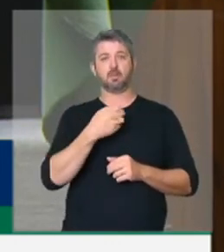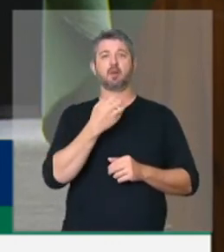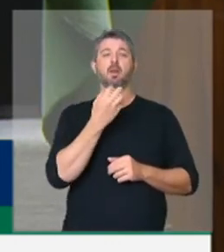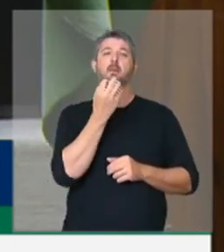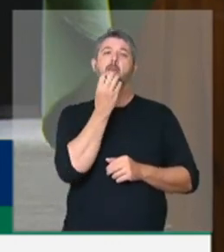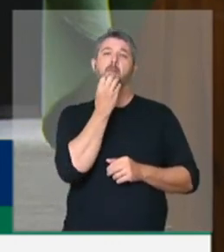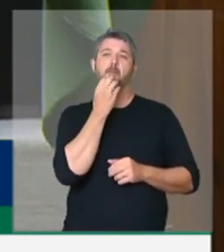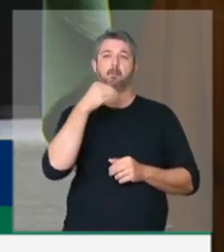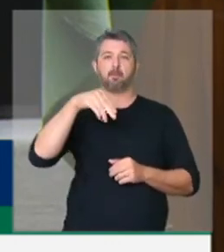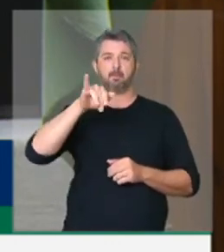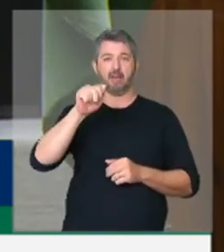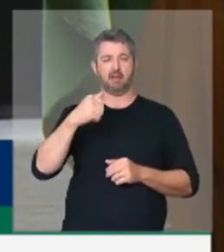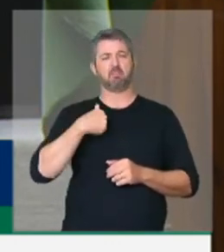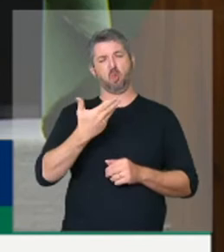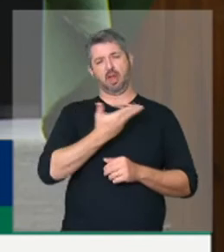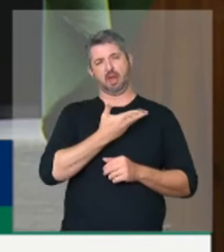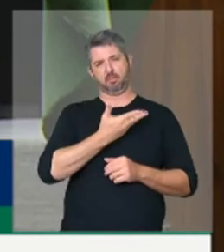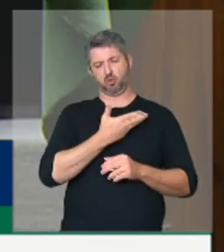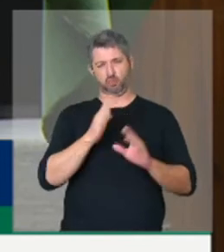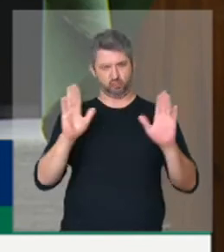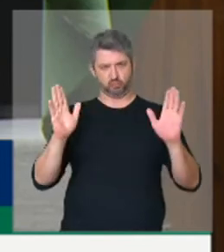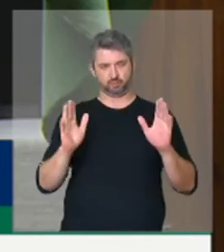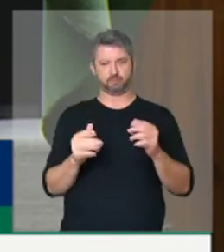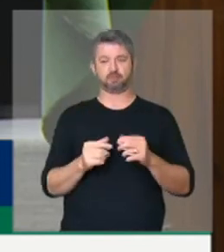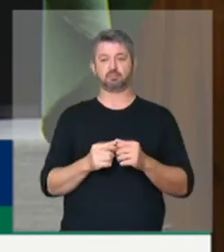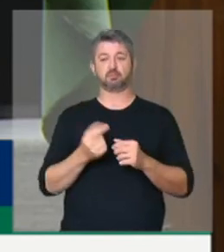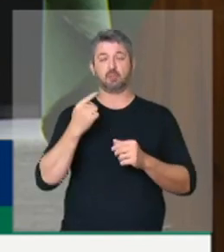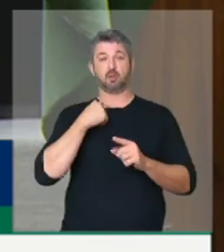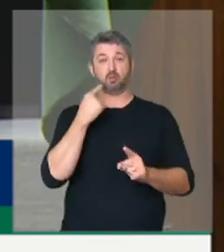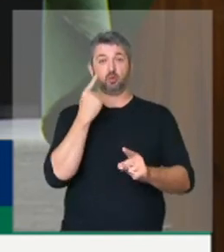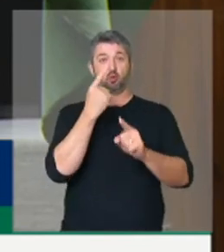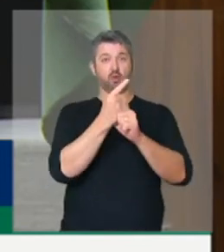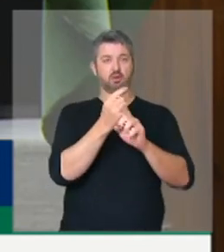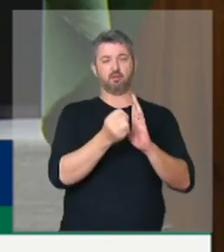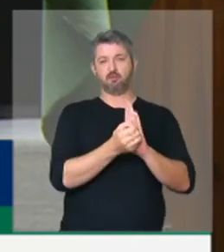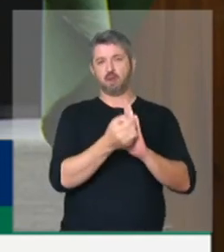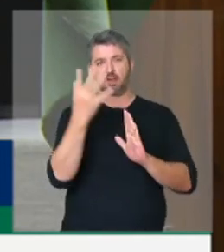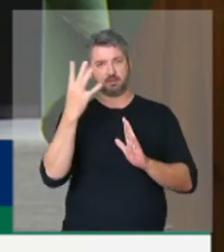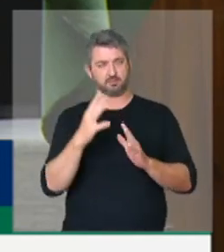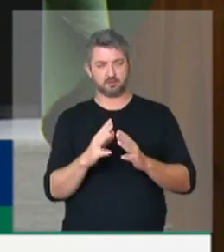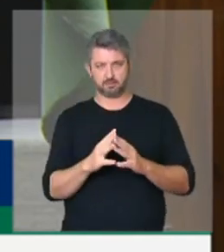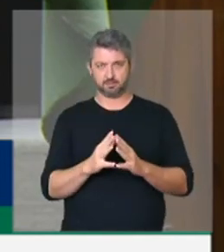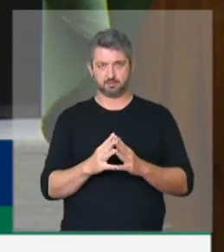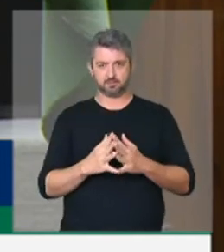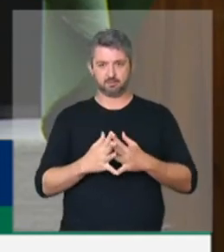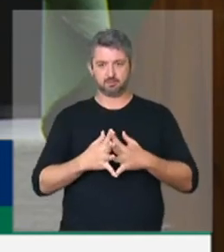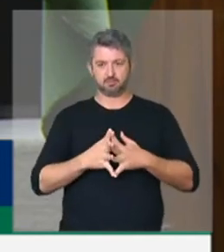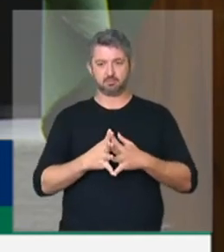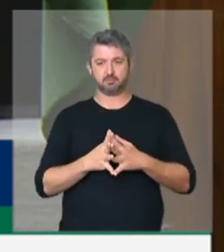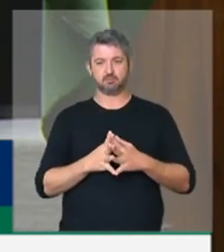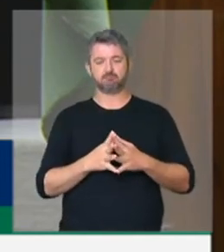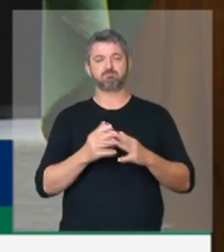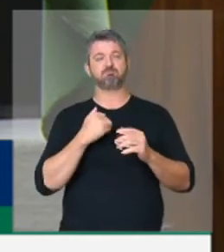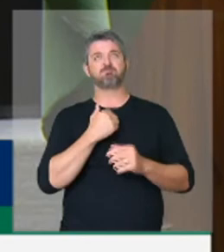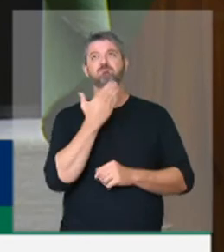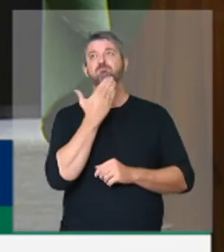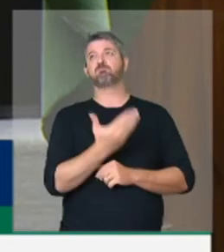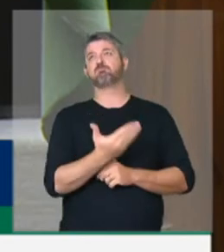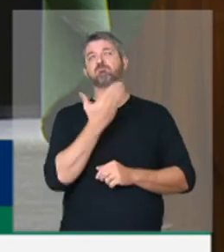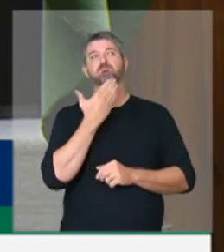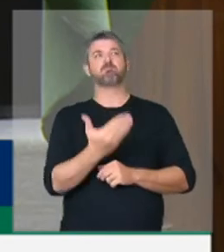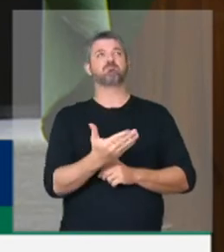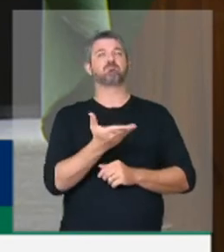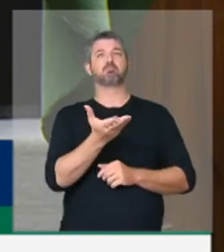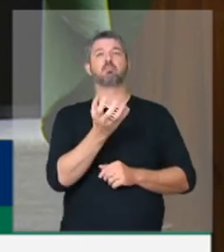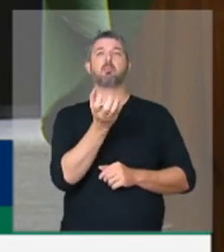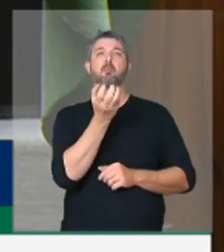amigo particular, eu estive com ele diversas vezes e fazendo um apelo ao